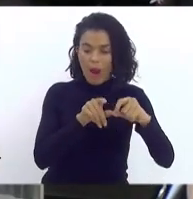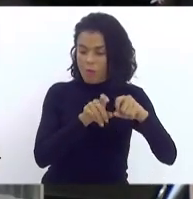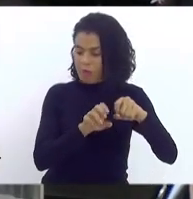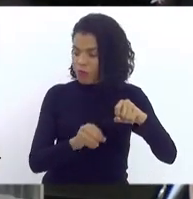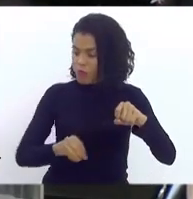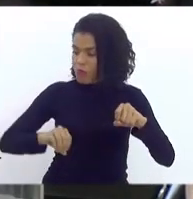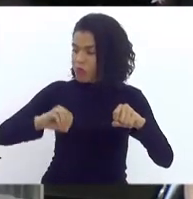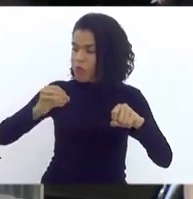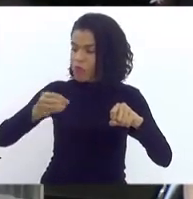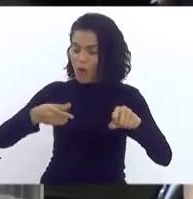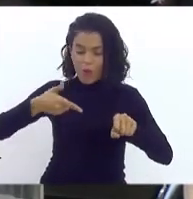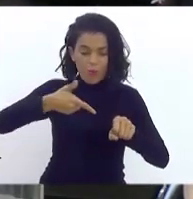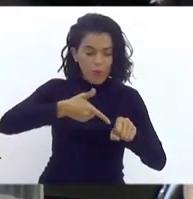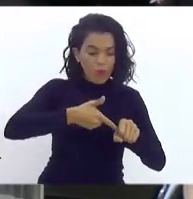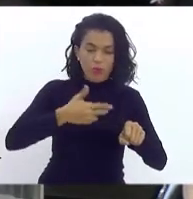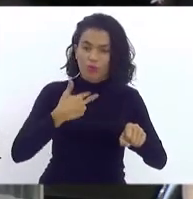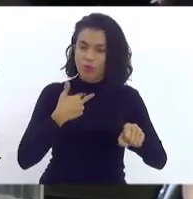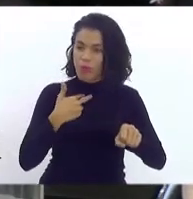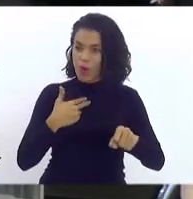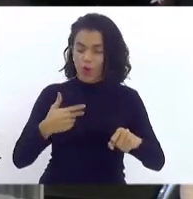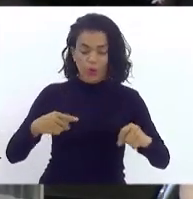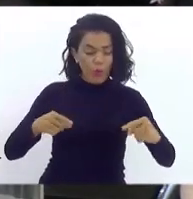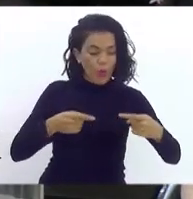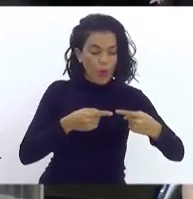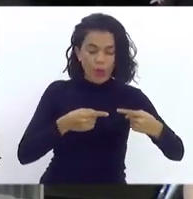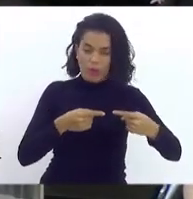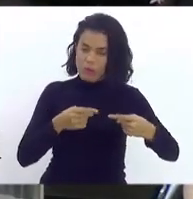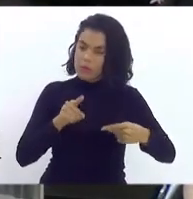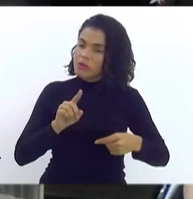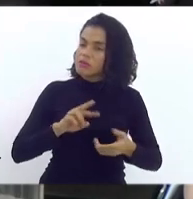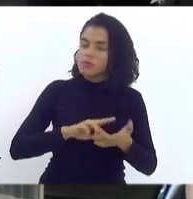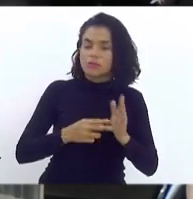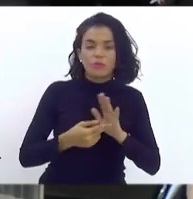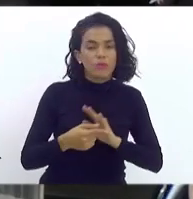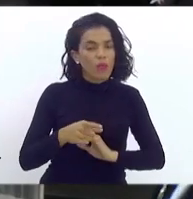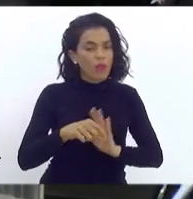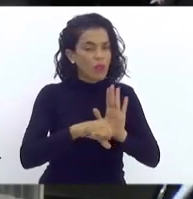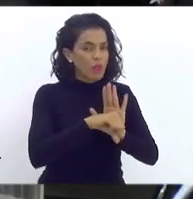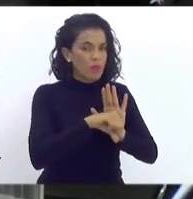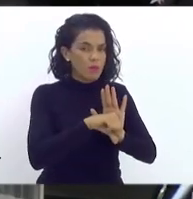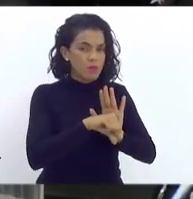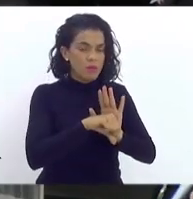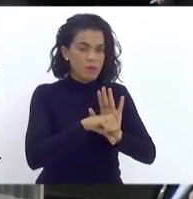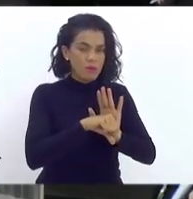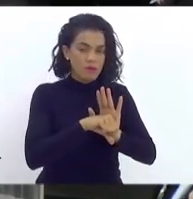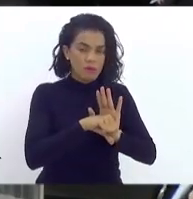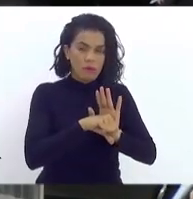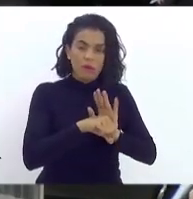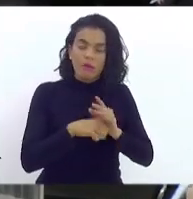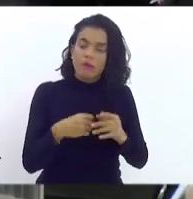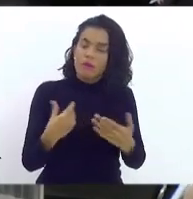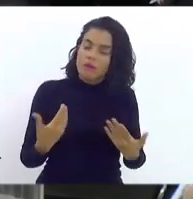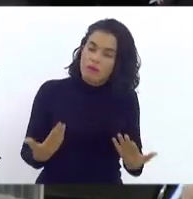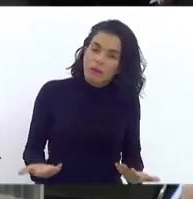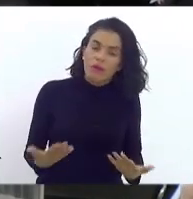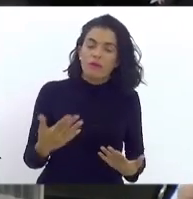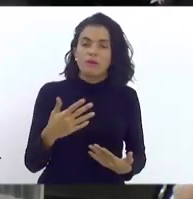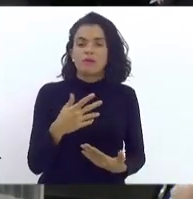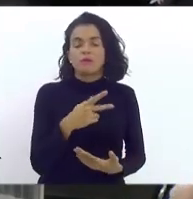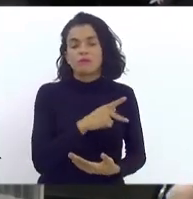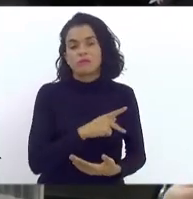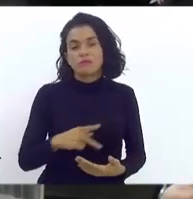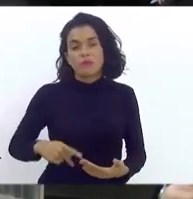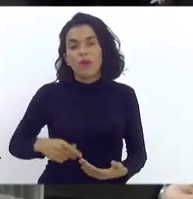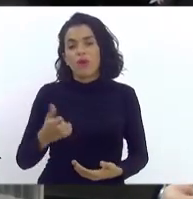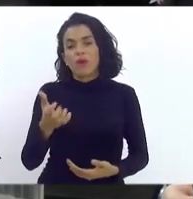ter mais concorrentes. Isso daí é uma monopolização. Isso é crime. Então, presidente, eu gostaria de